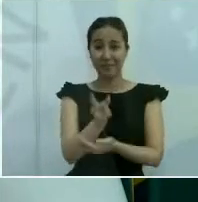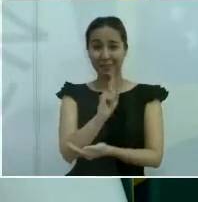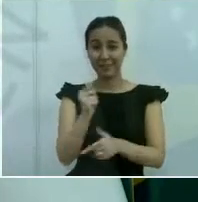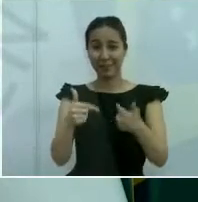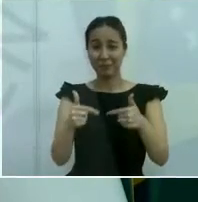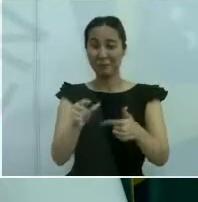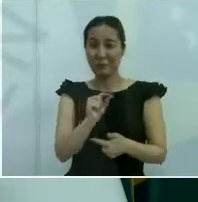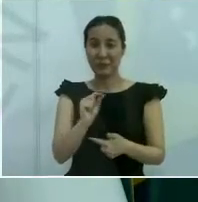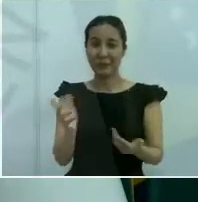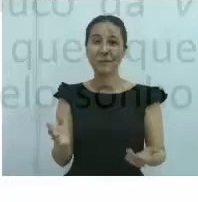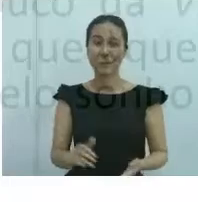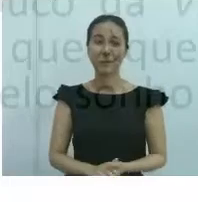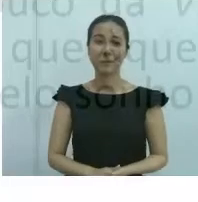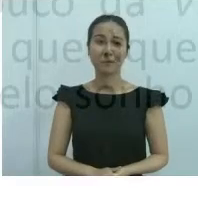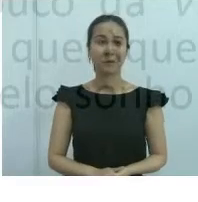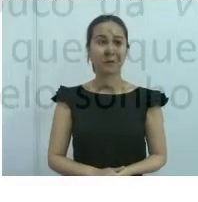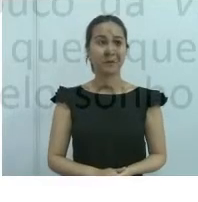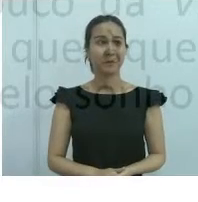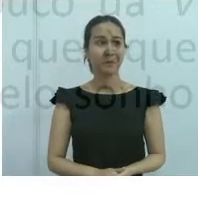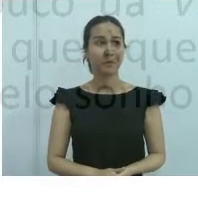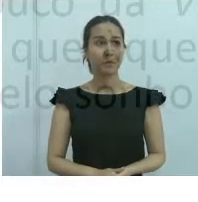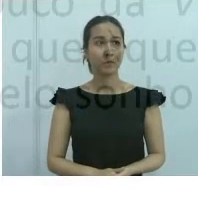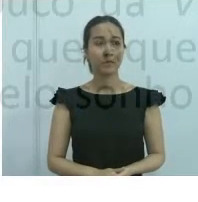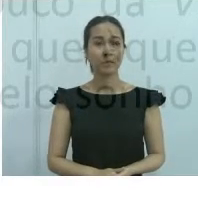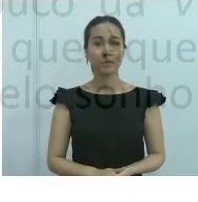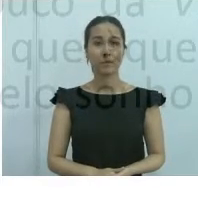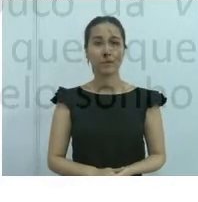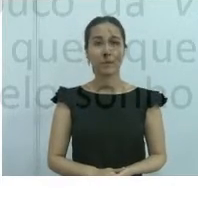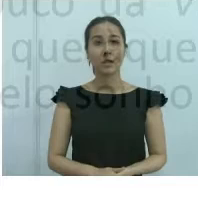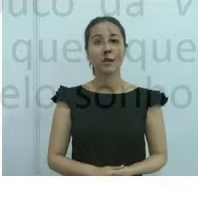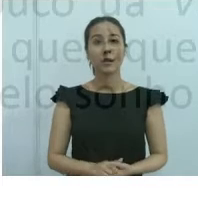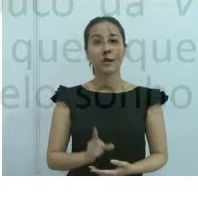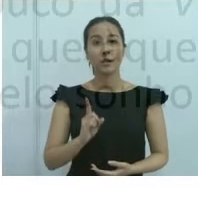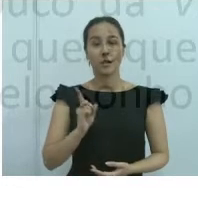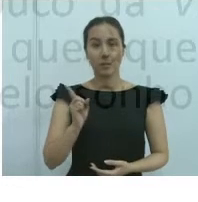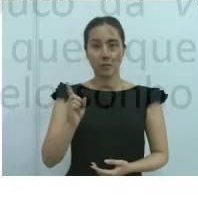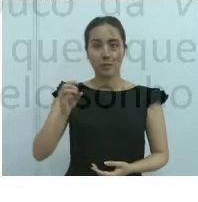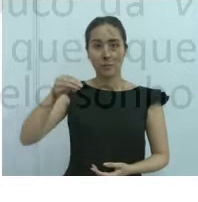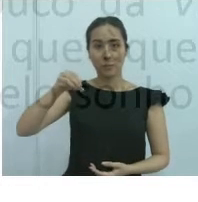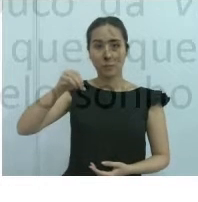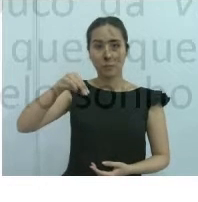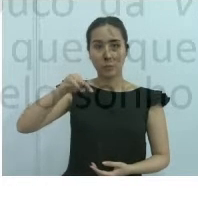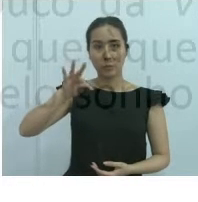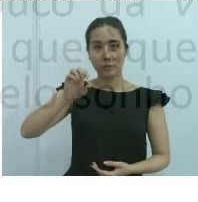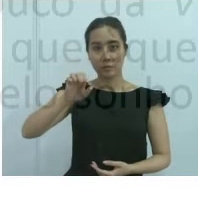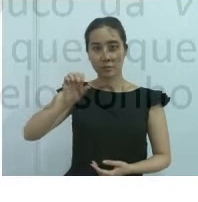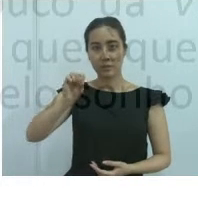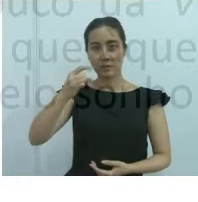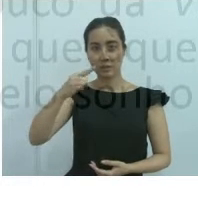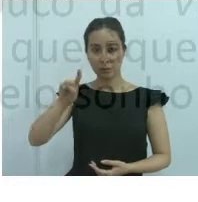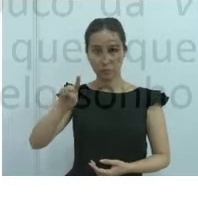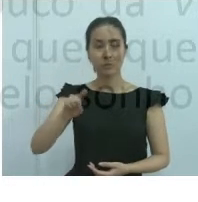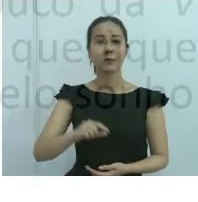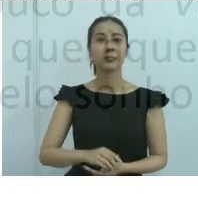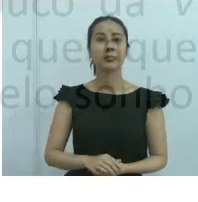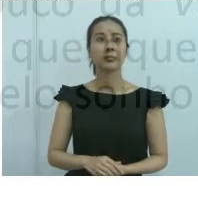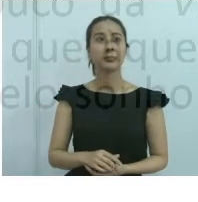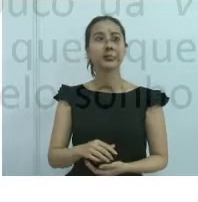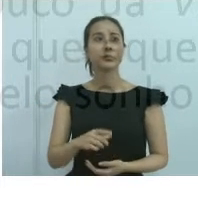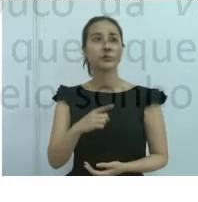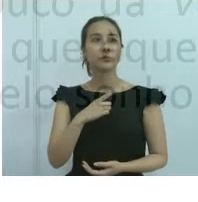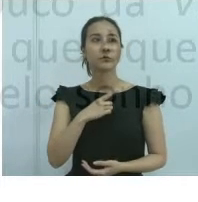e monte sião os descendentes de italianos amparados pela fundação pascual andretta que é um